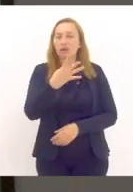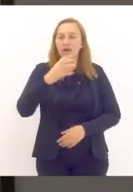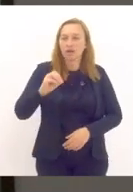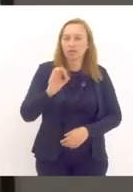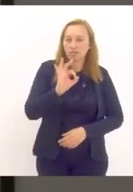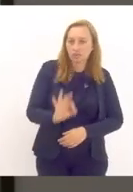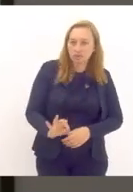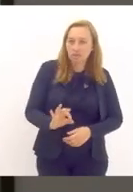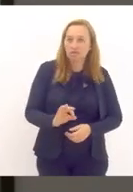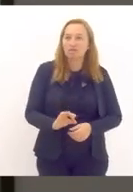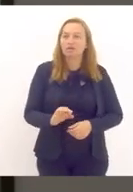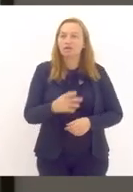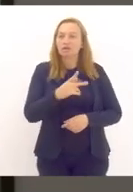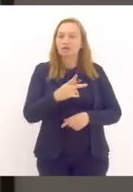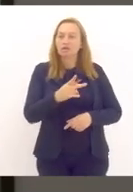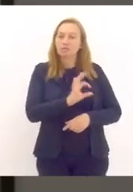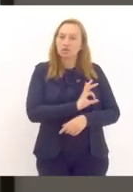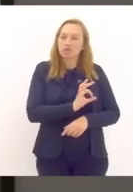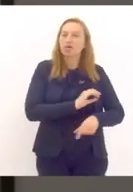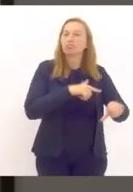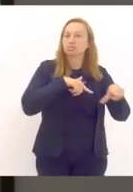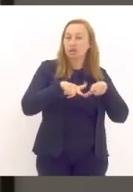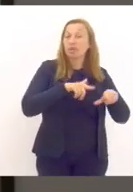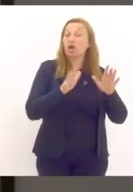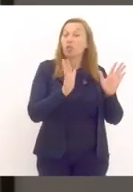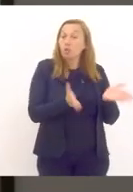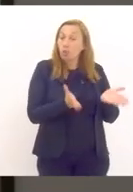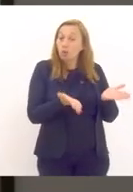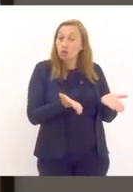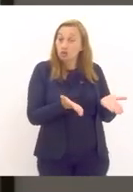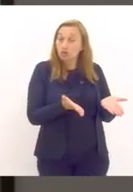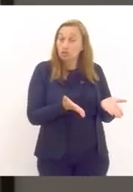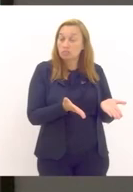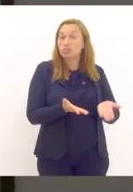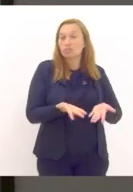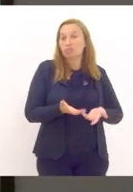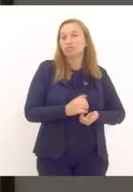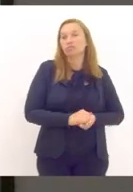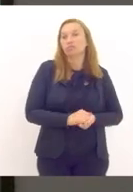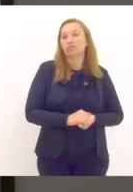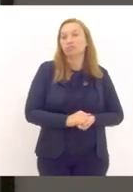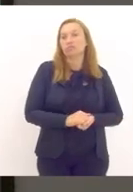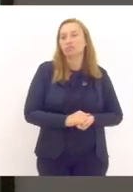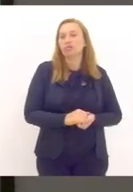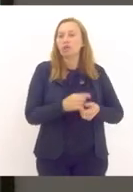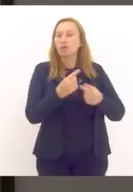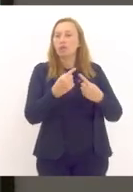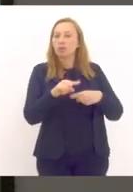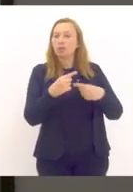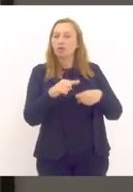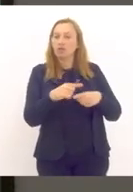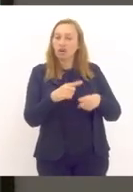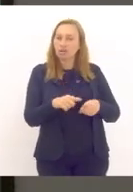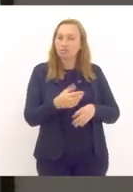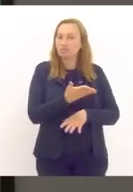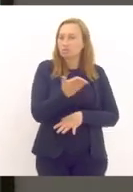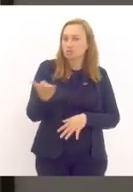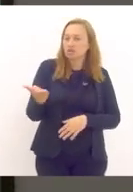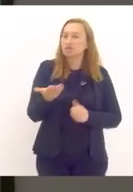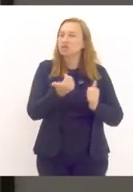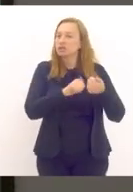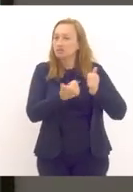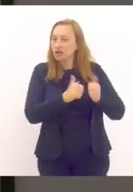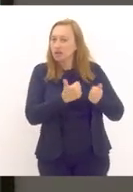de ativos, ou seja, o nosso policial hoje recebe mais. O que talvez aí é uma provocação para os senhores é avaliarem